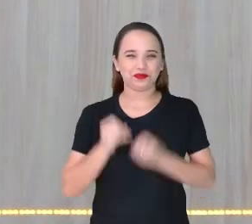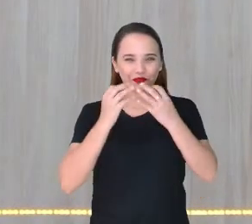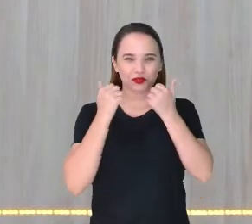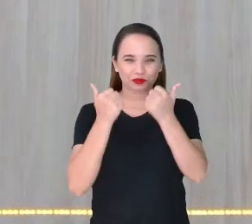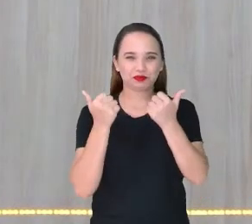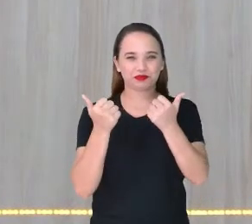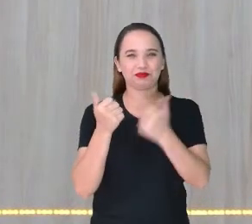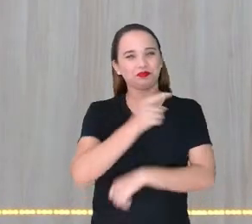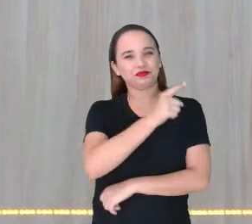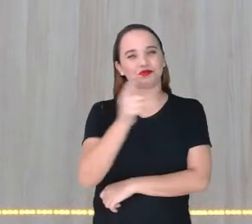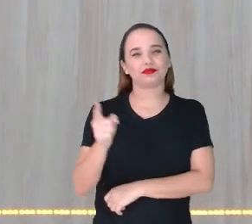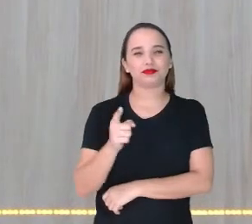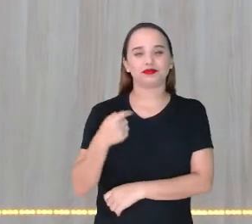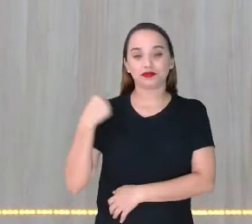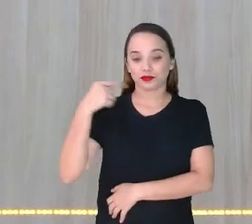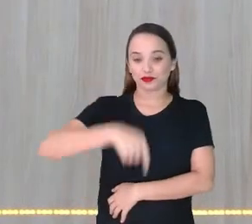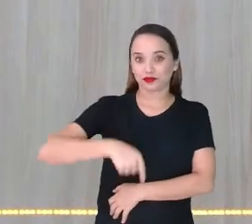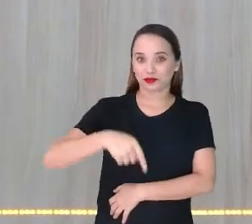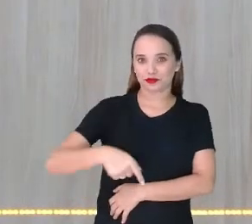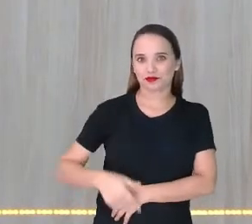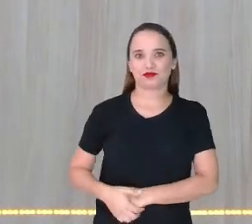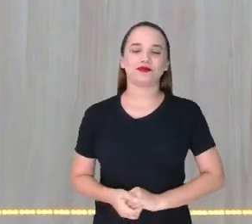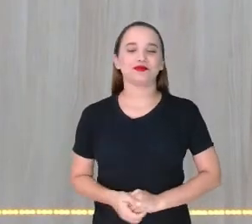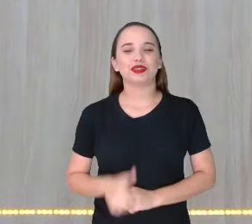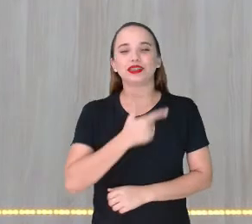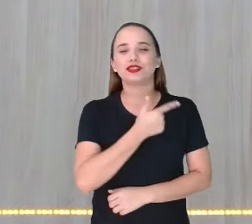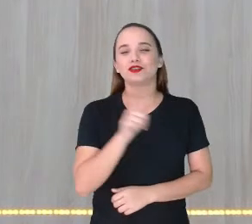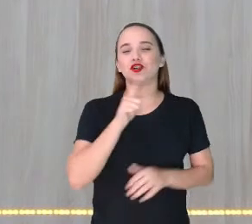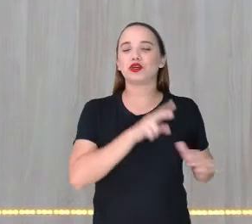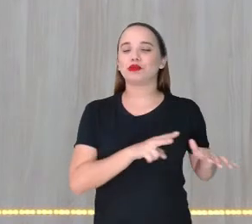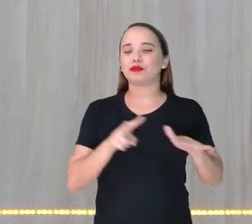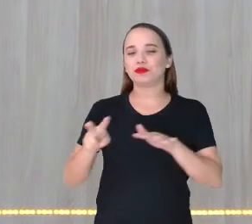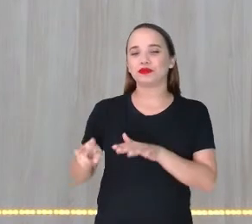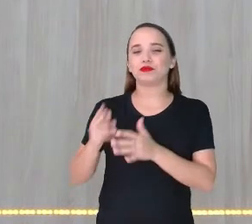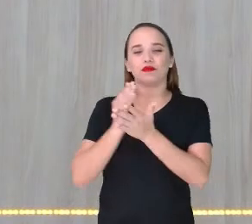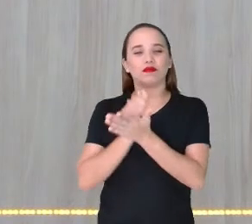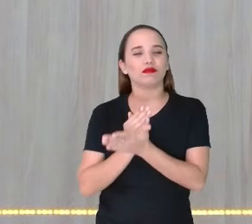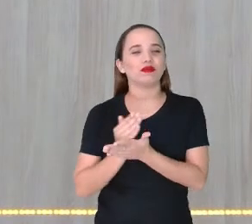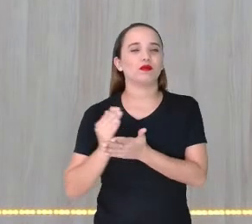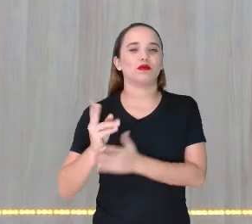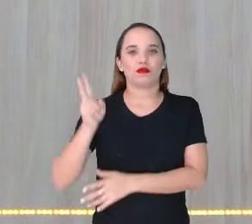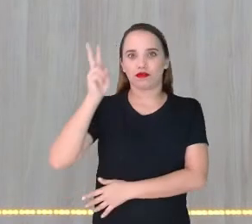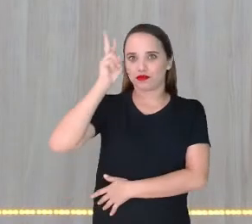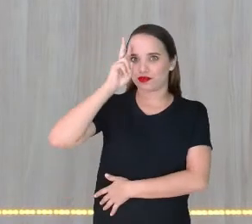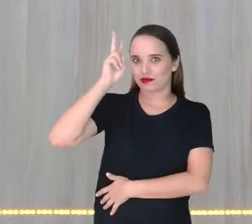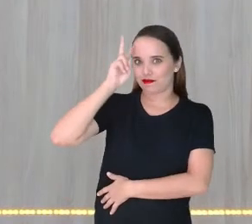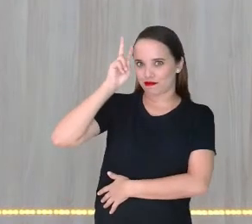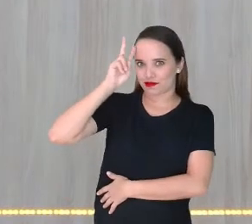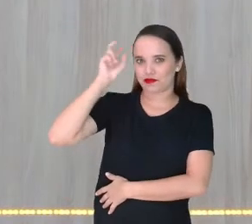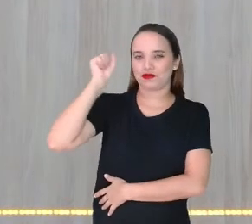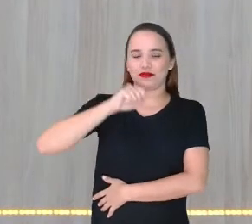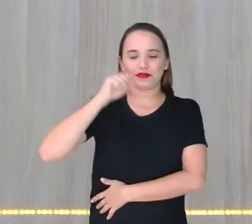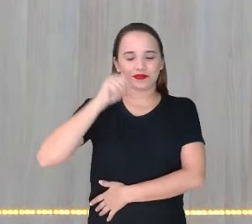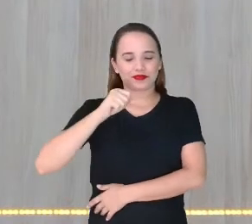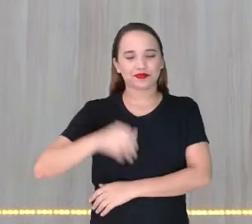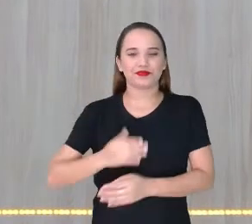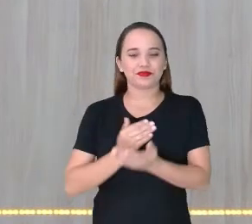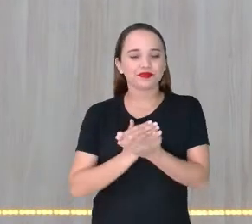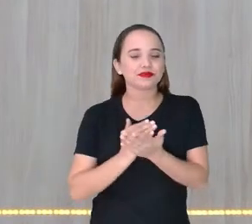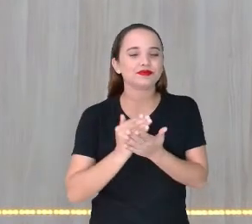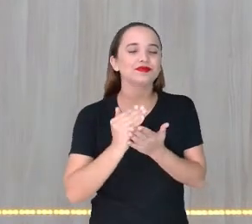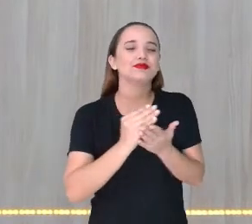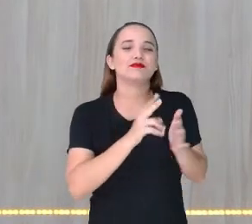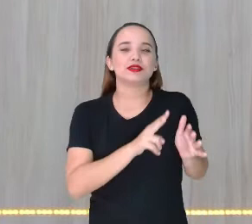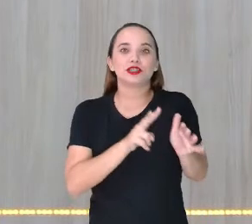tudo certo com vocês? Estamos aqui em mais uma semana, né? Mais uma segunda-feira, começando aí a semana